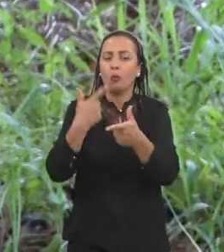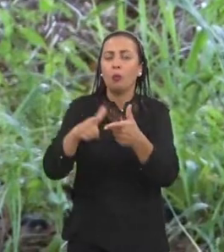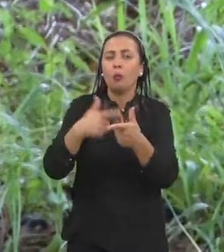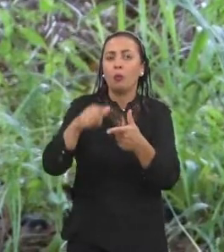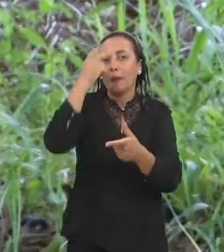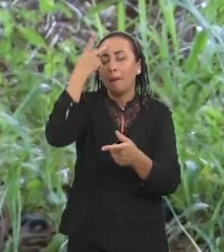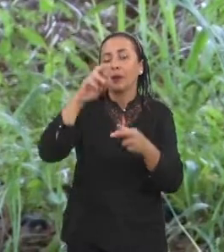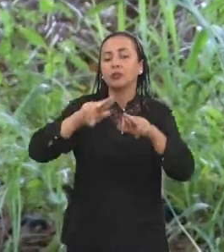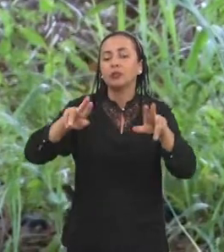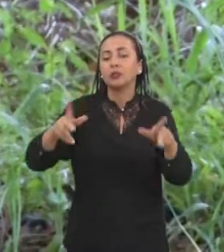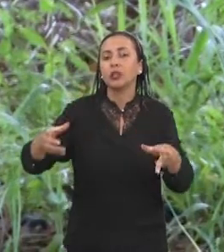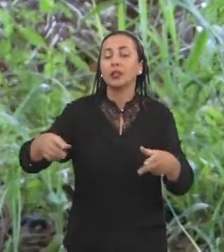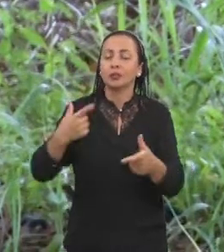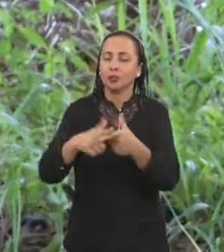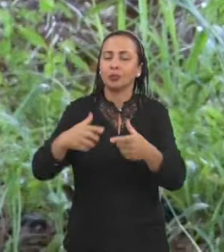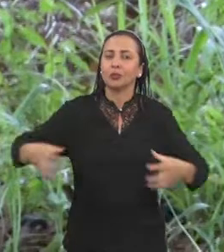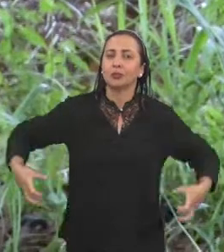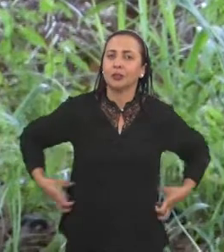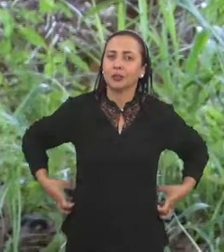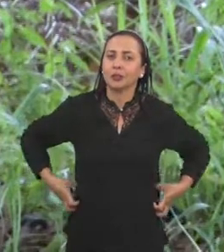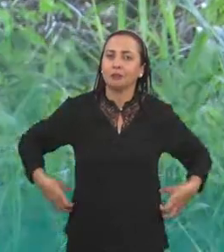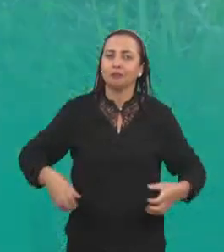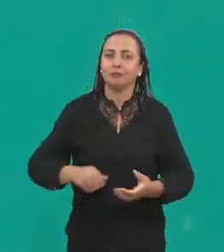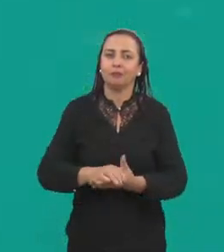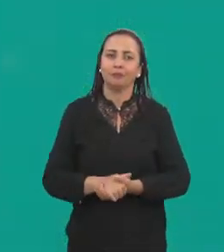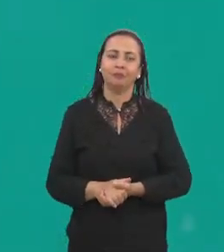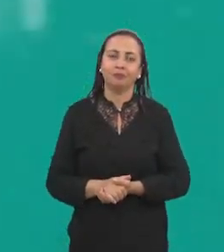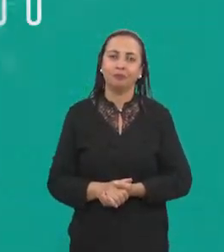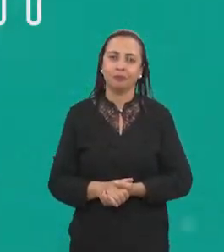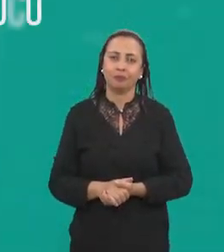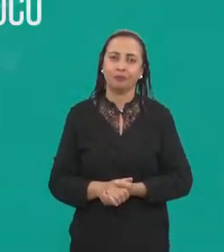gatilho para diferentes problemas renais.